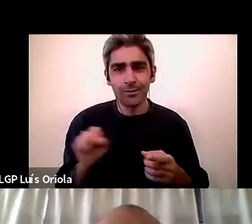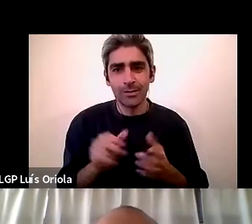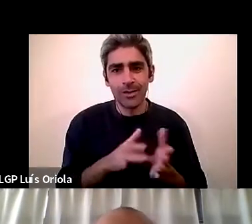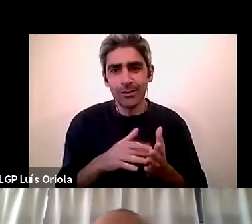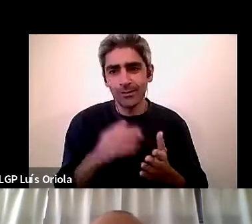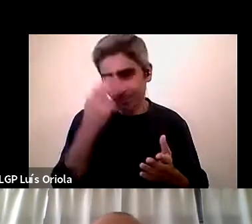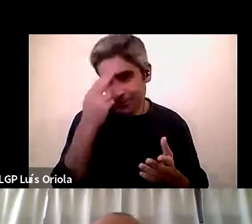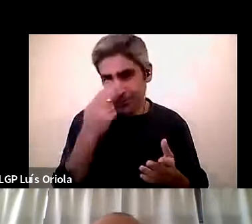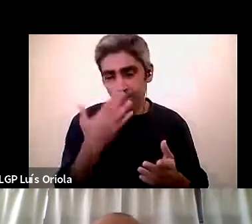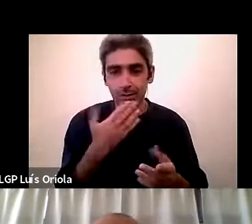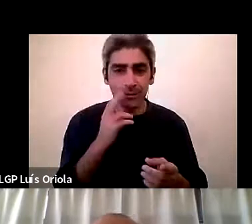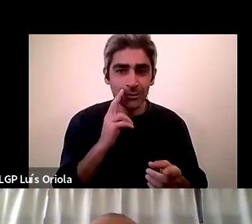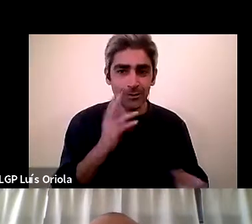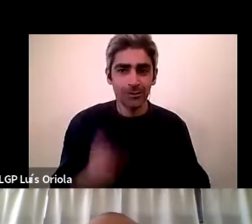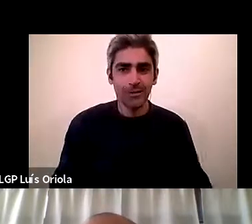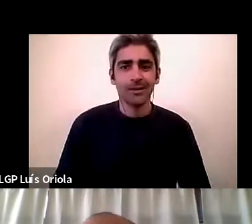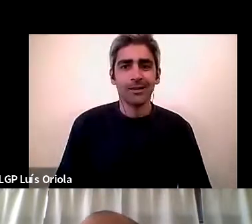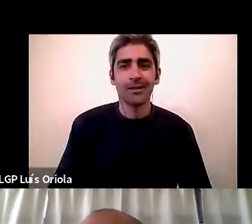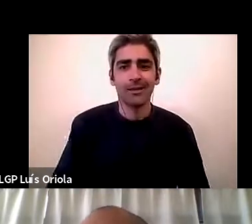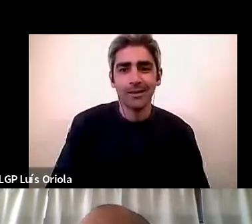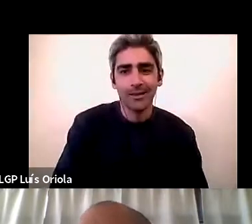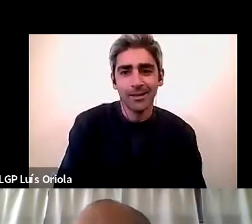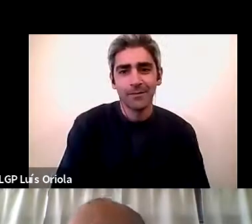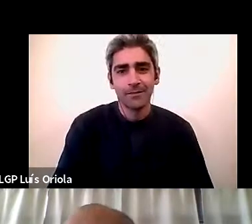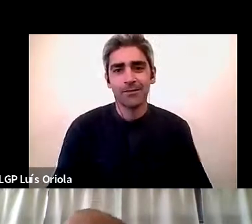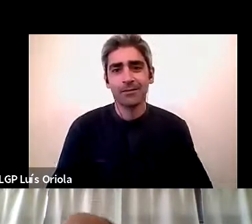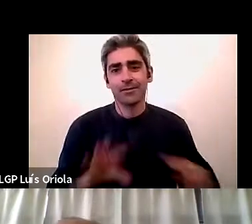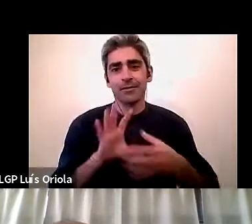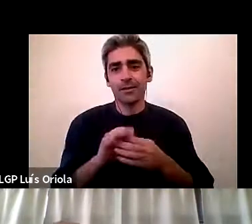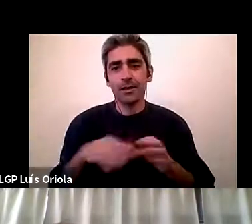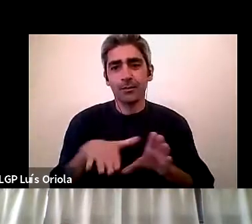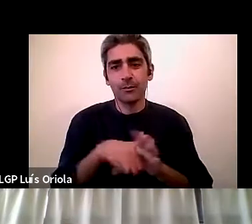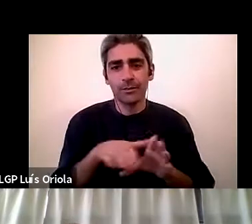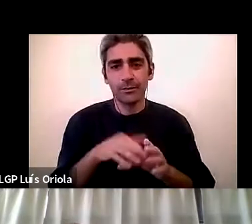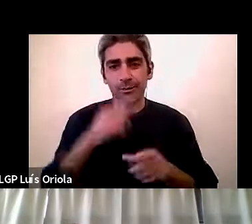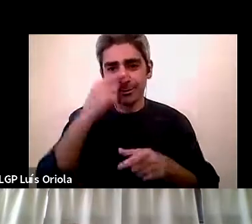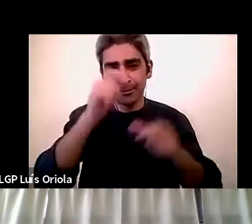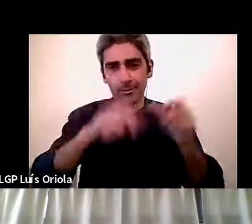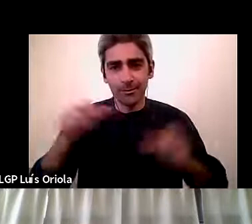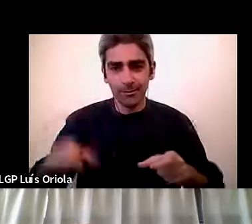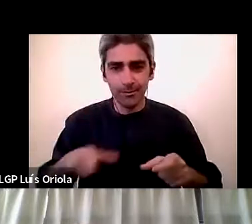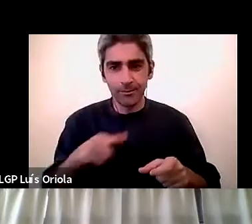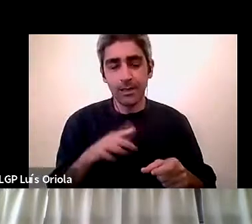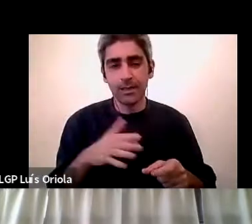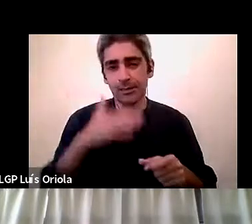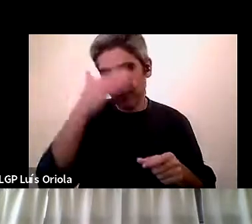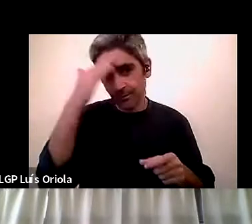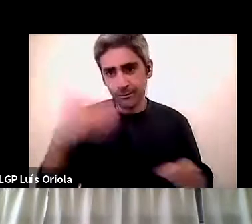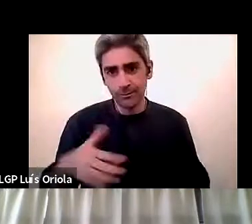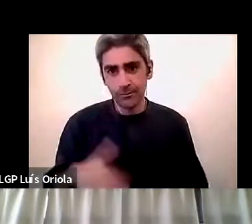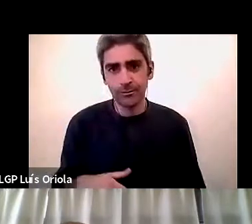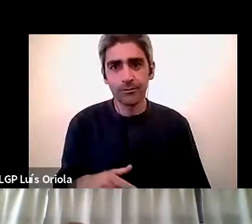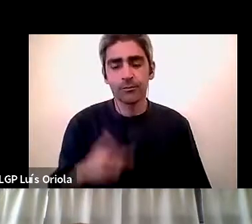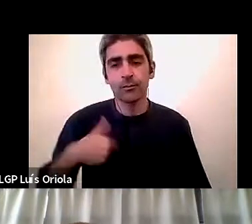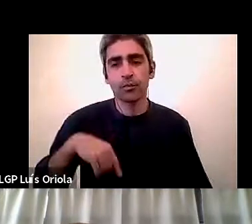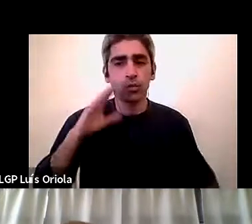peço desculpa. Em relação à participação de stakeholders, esta talvez a mais crítica, porque nós nos